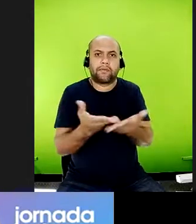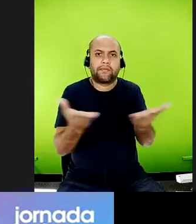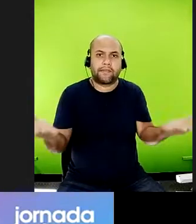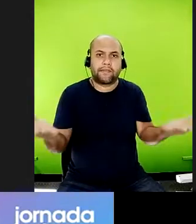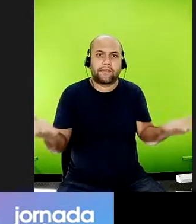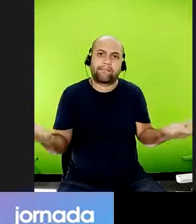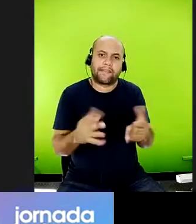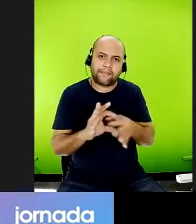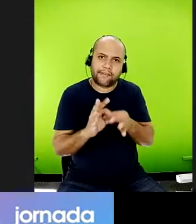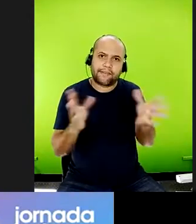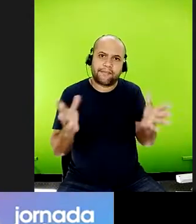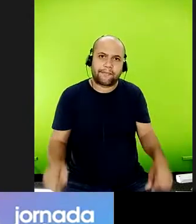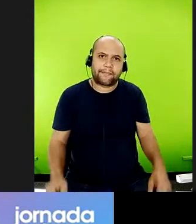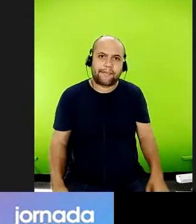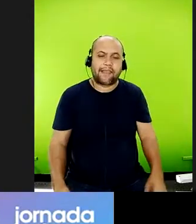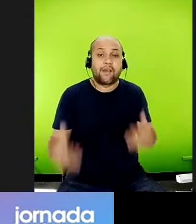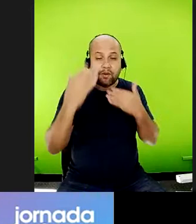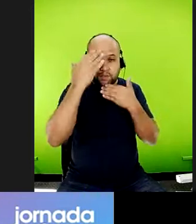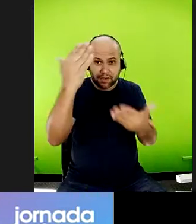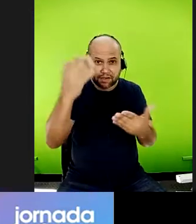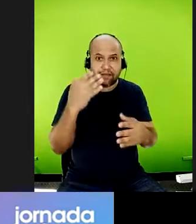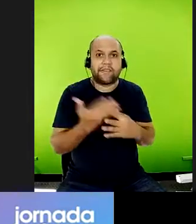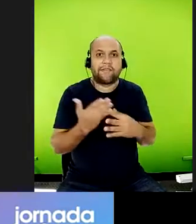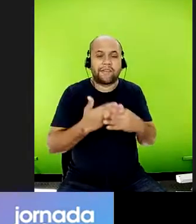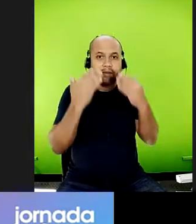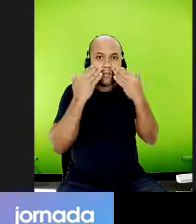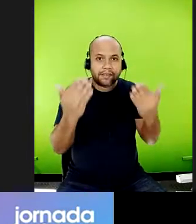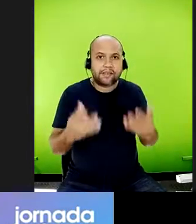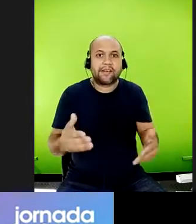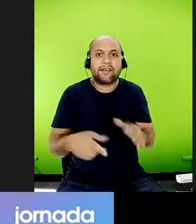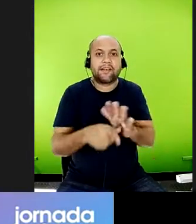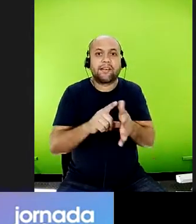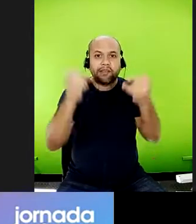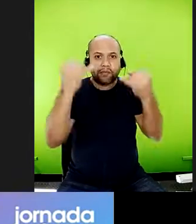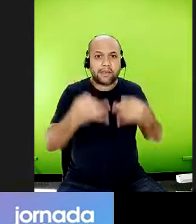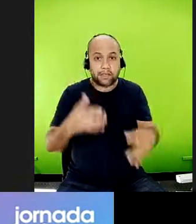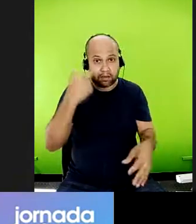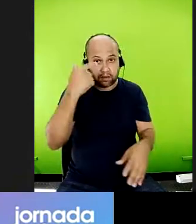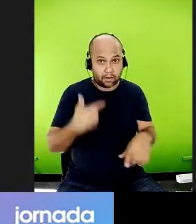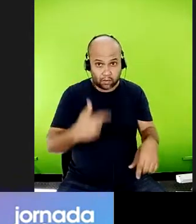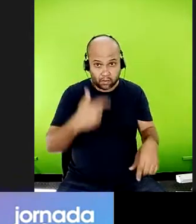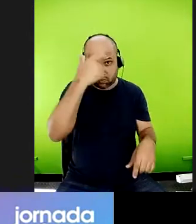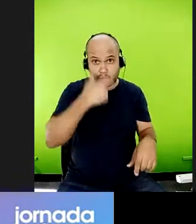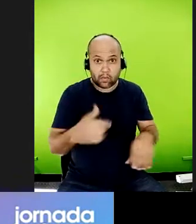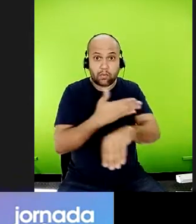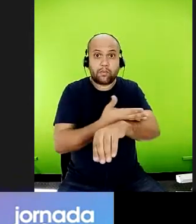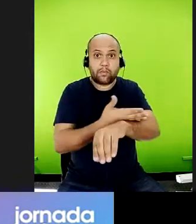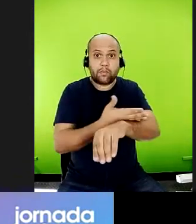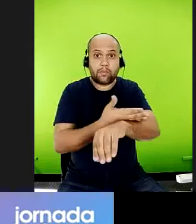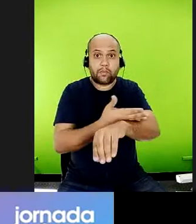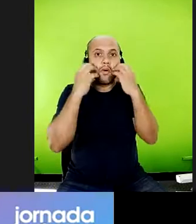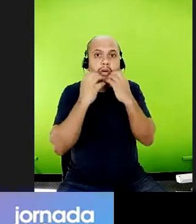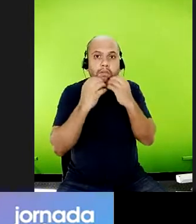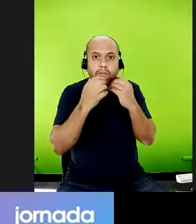fala é sua obrigado eu vou compartilhar minha apresentação mas antes para dizer que eu sou um homem branco eu tenho Bárbara é bigode